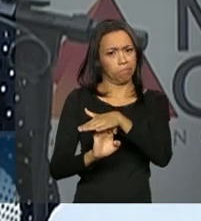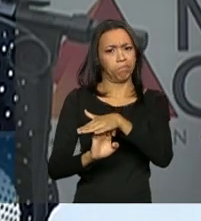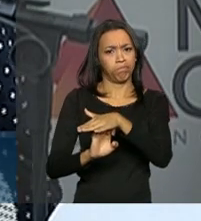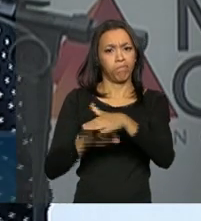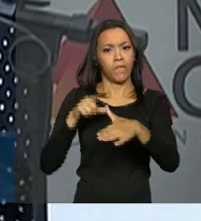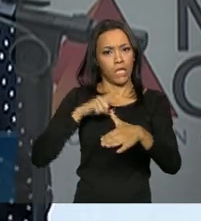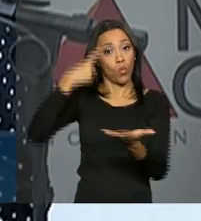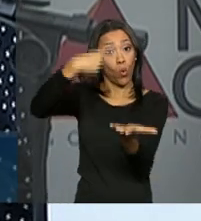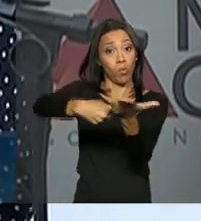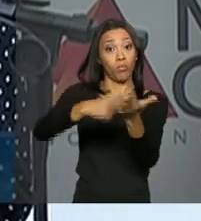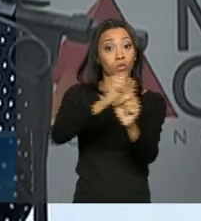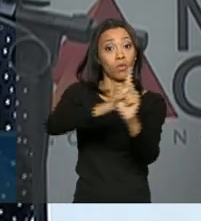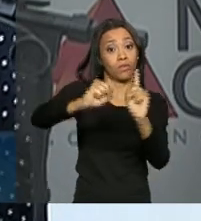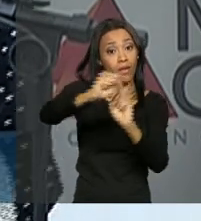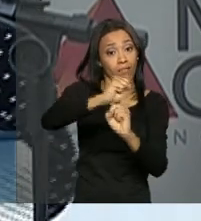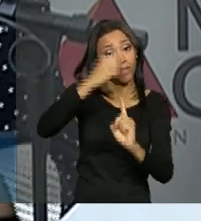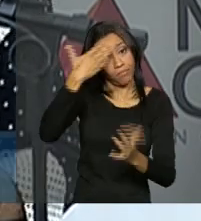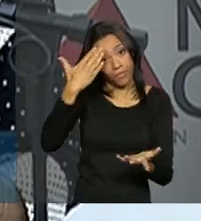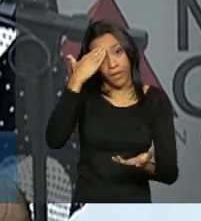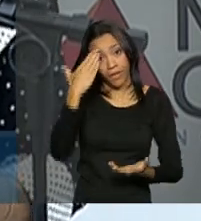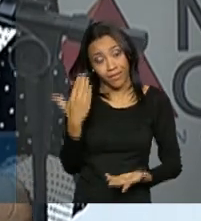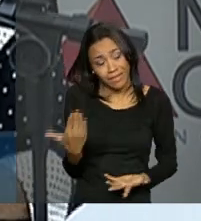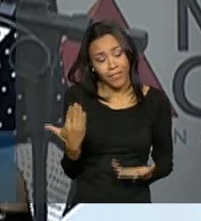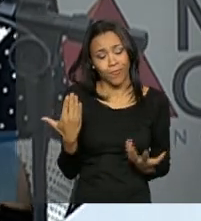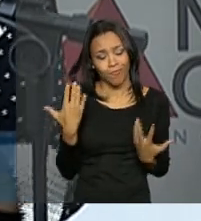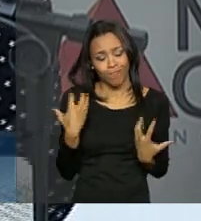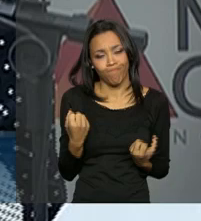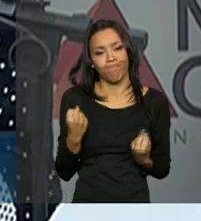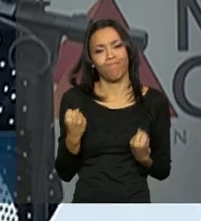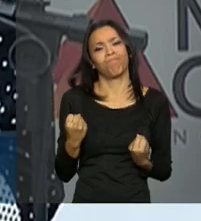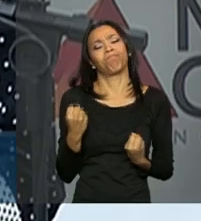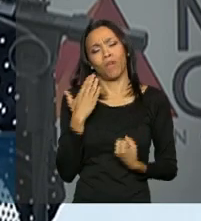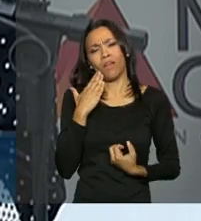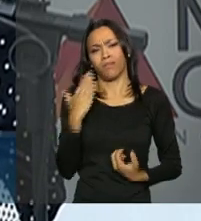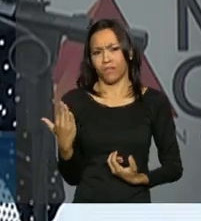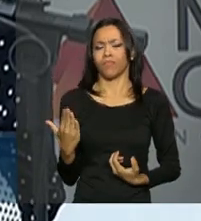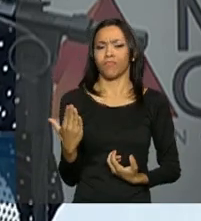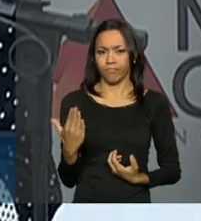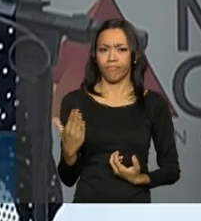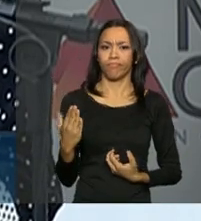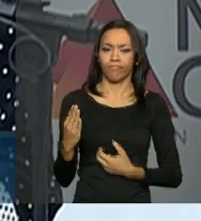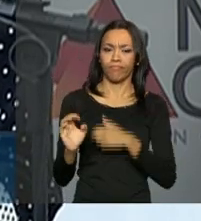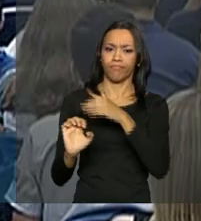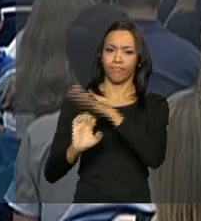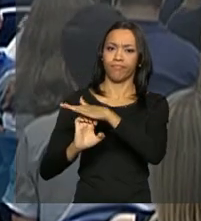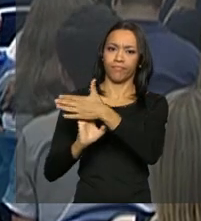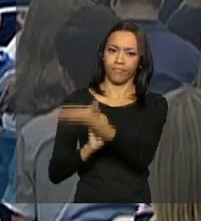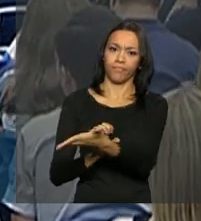responsabilidade social age. Então, agradeço, assim, penhoradamente à Ambev.